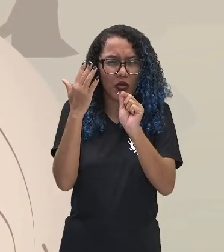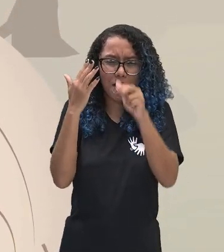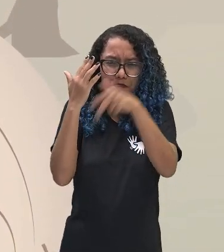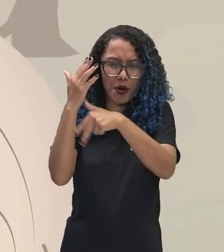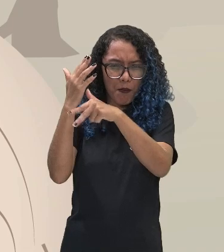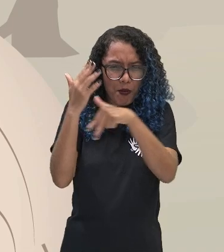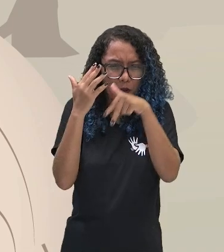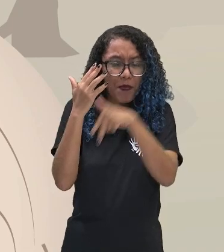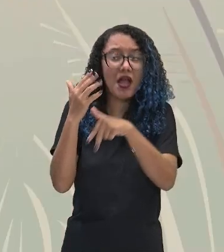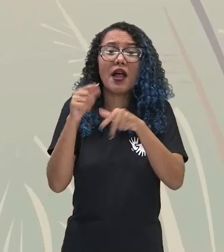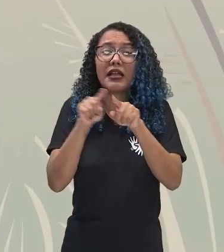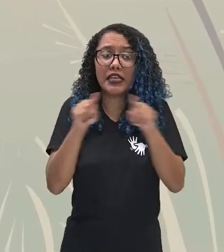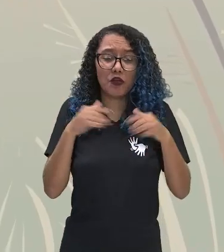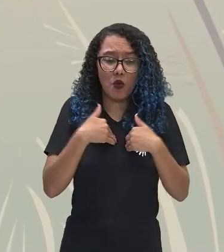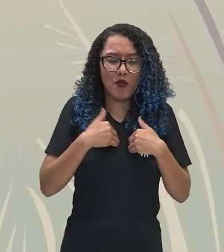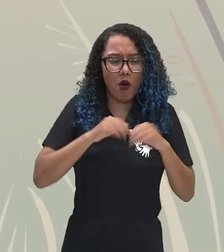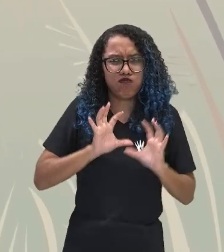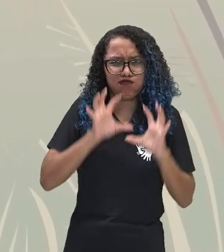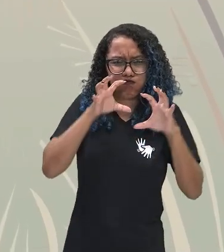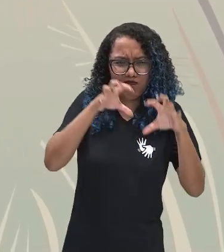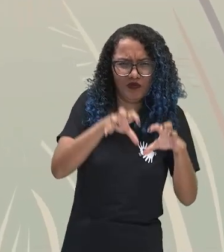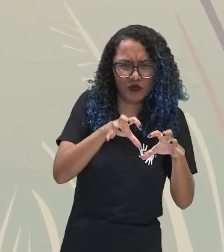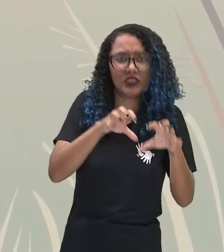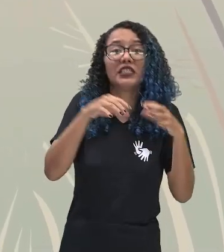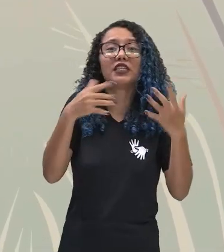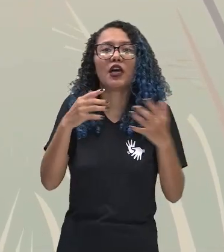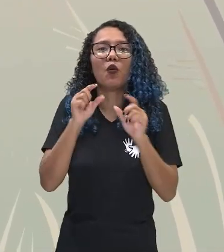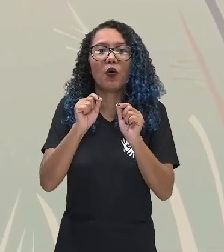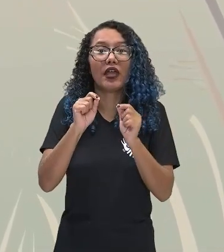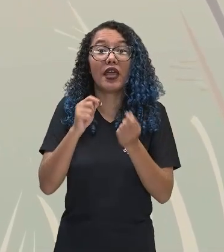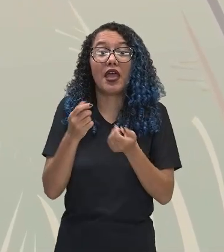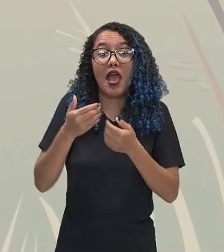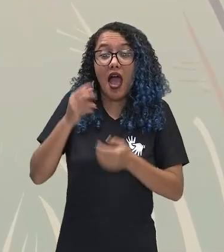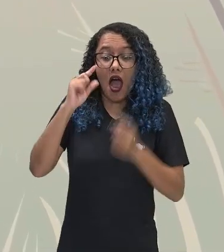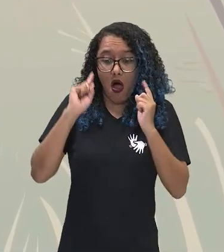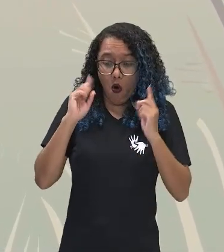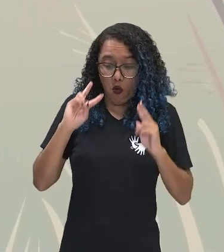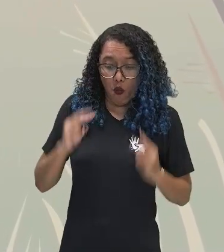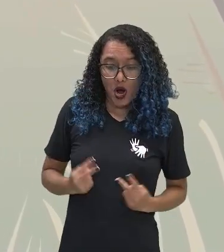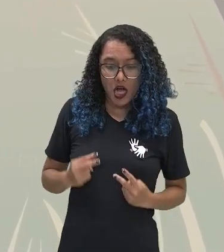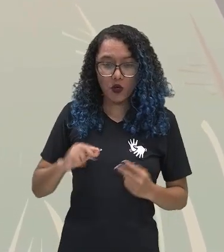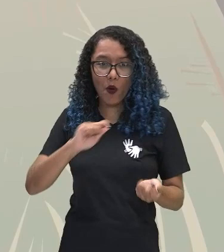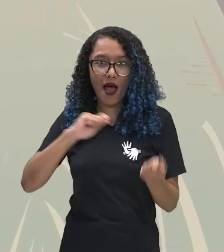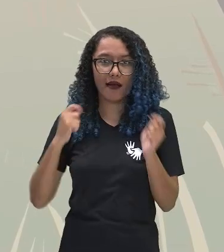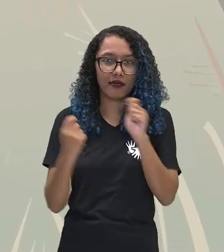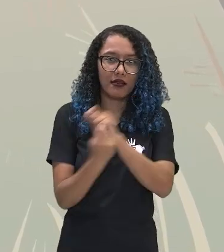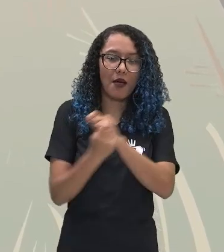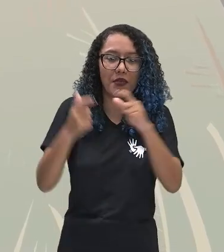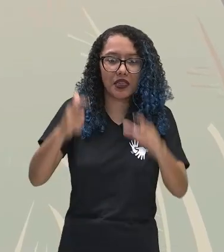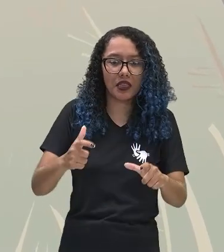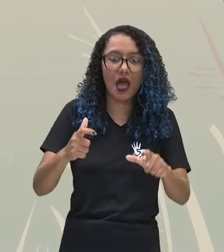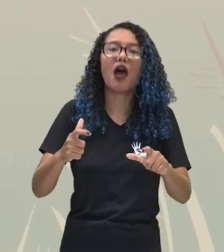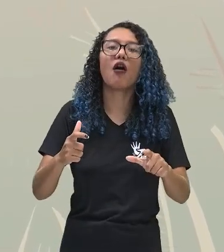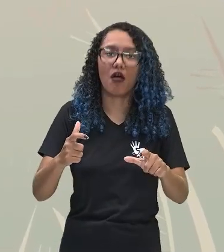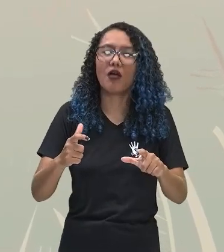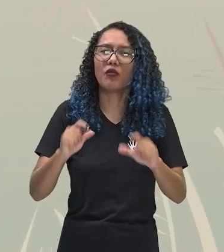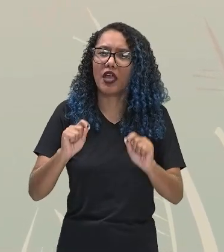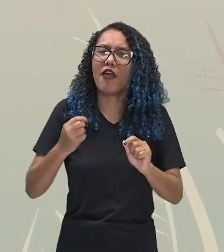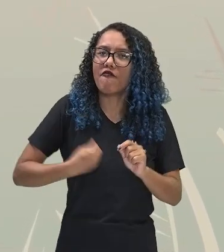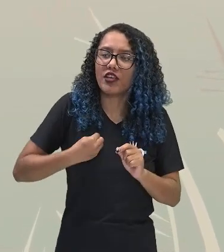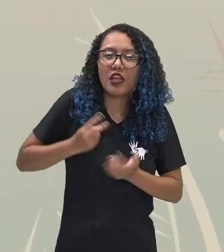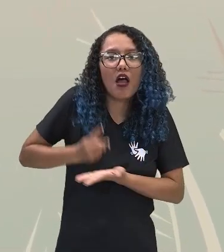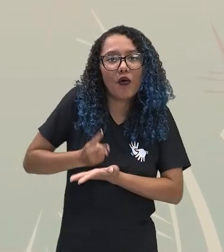predadores no chão seco a evolução começou a modelar sua anatomia em resposta necessidade de